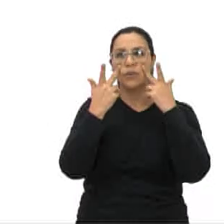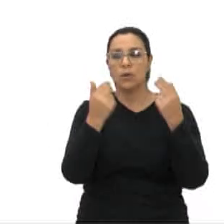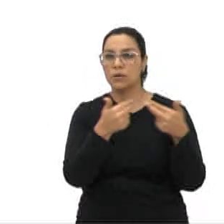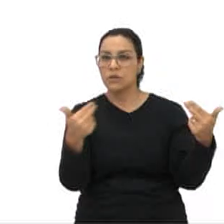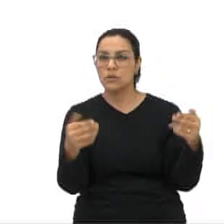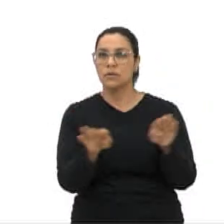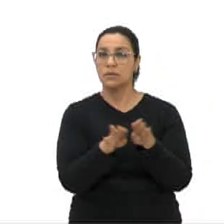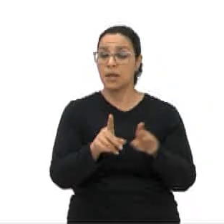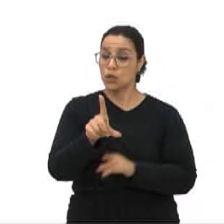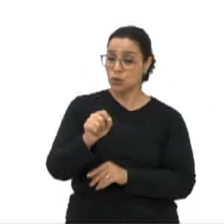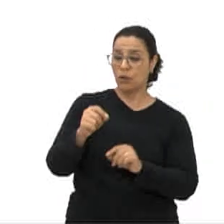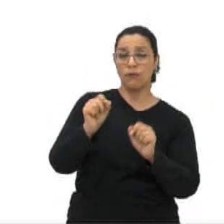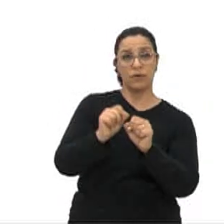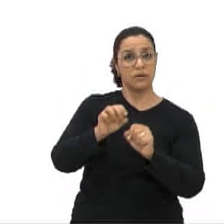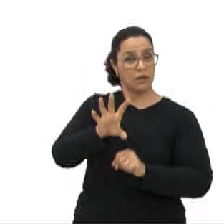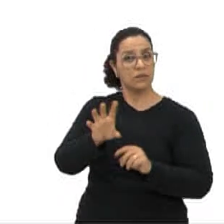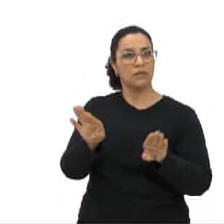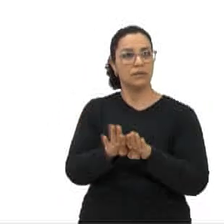coisas naturais,